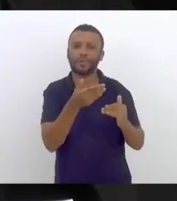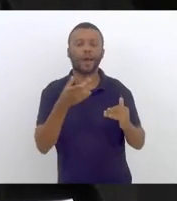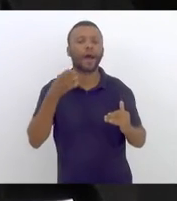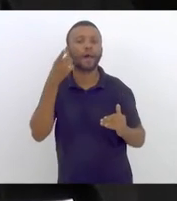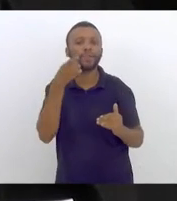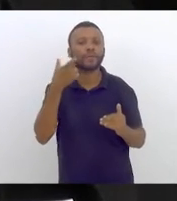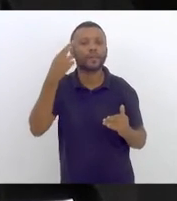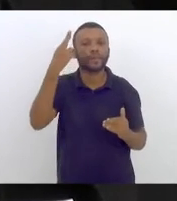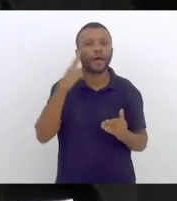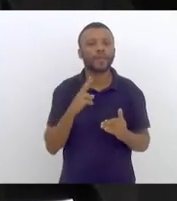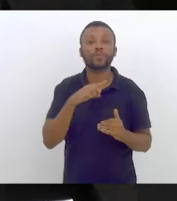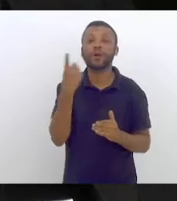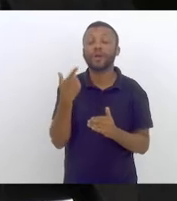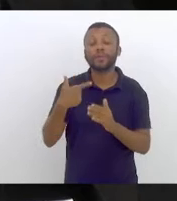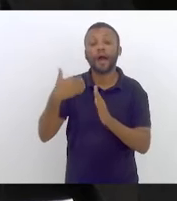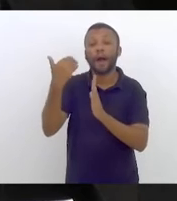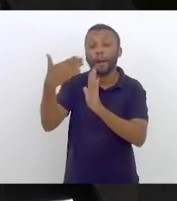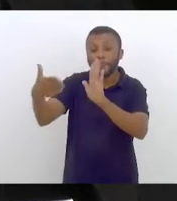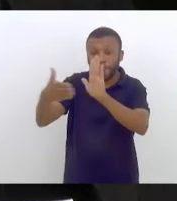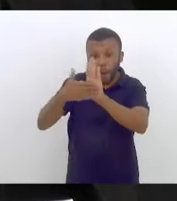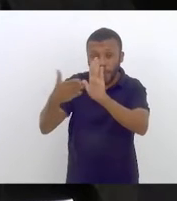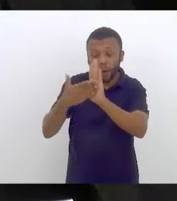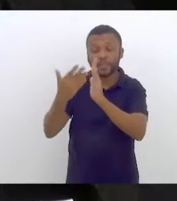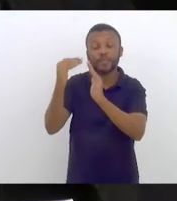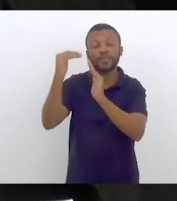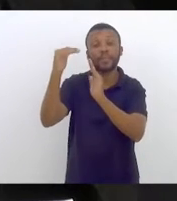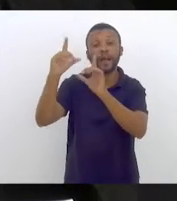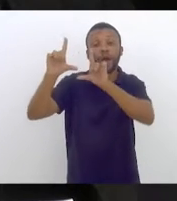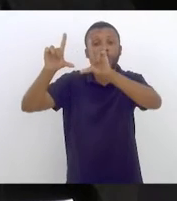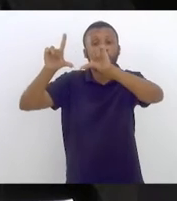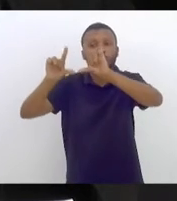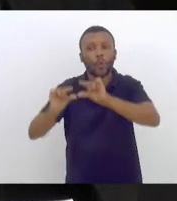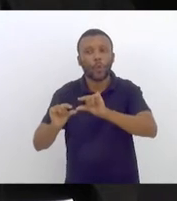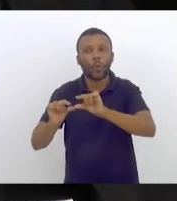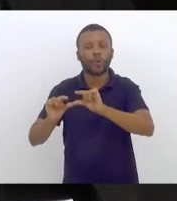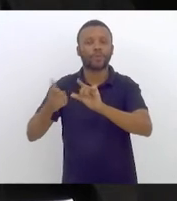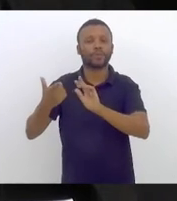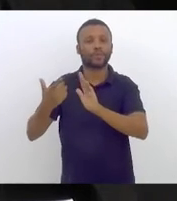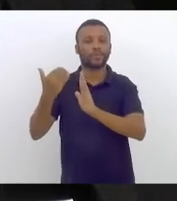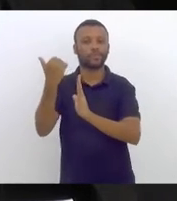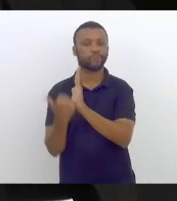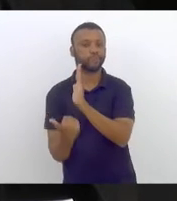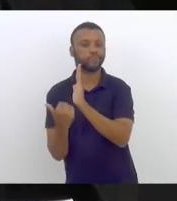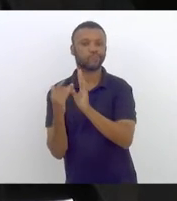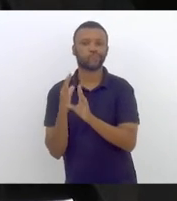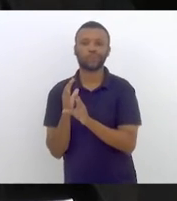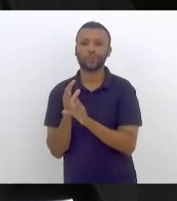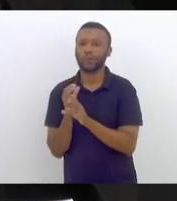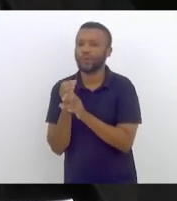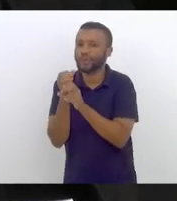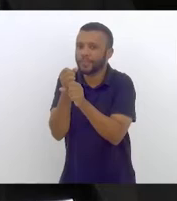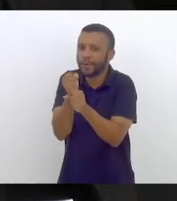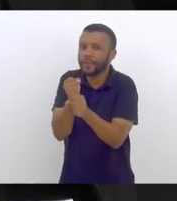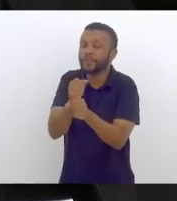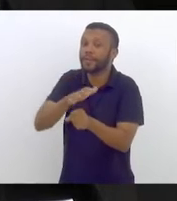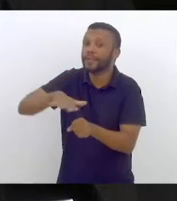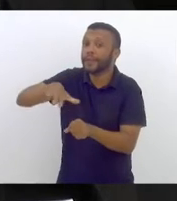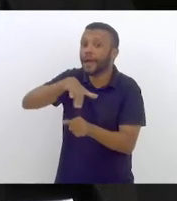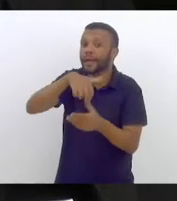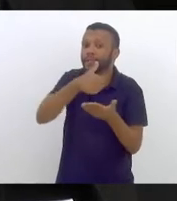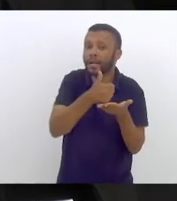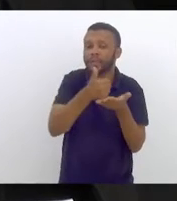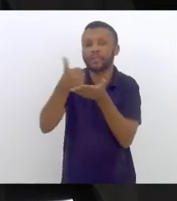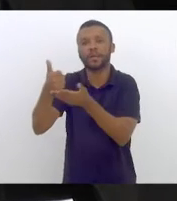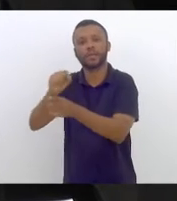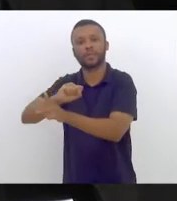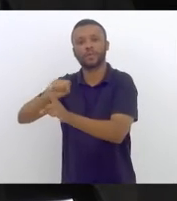a proposta de redução do orçamento na área de assistência